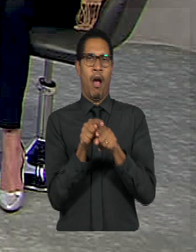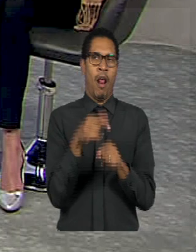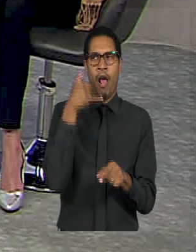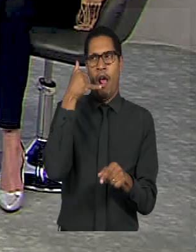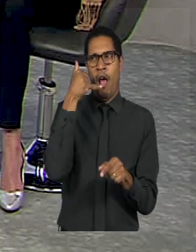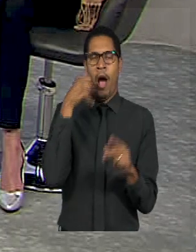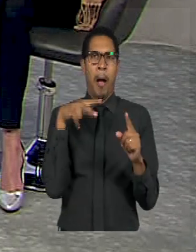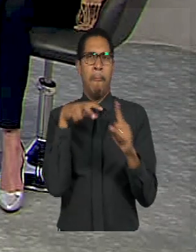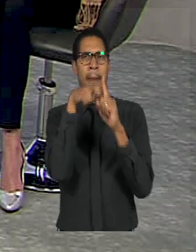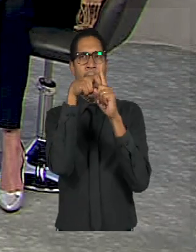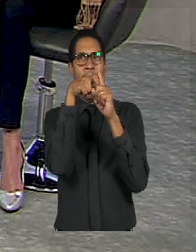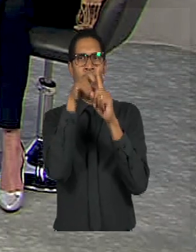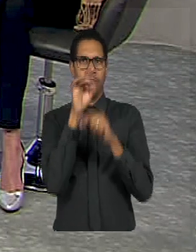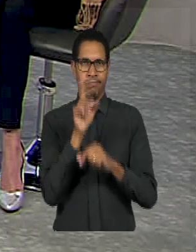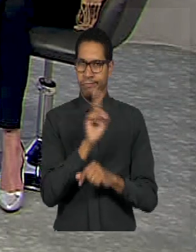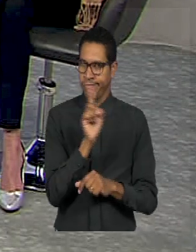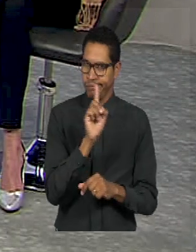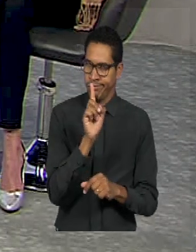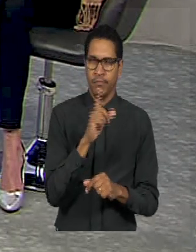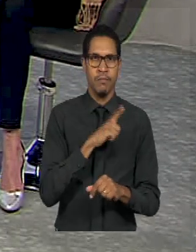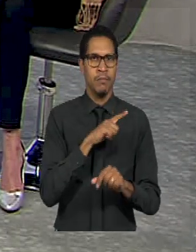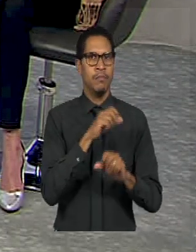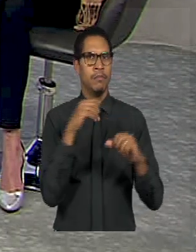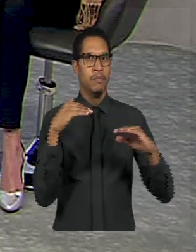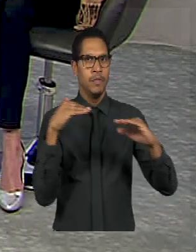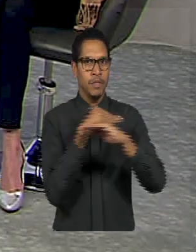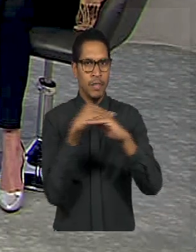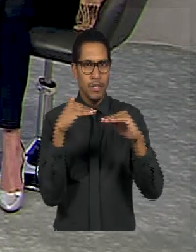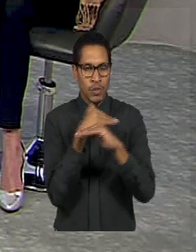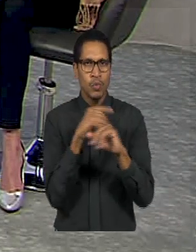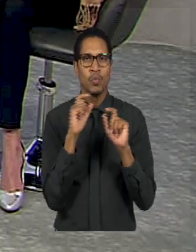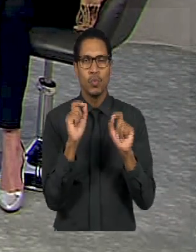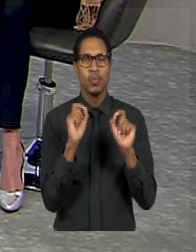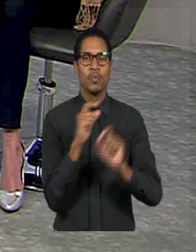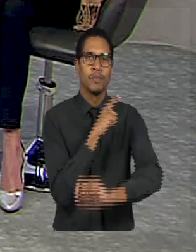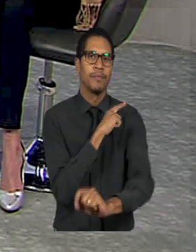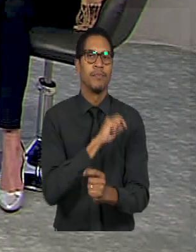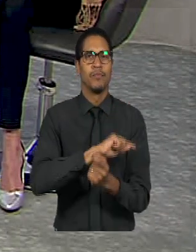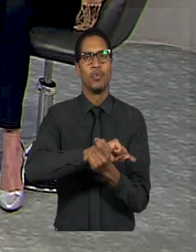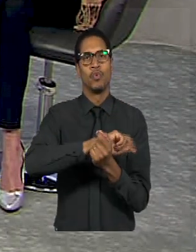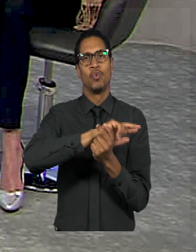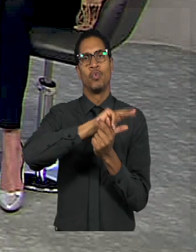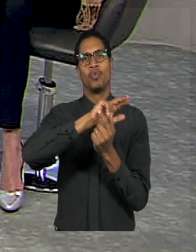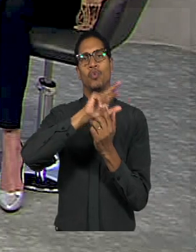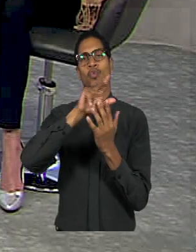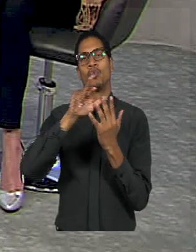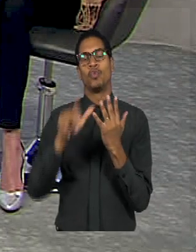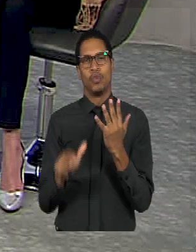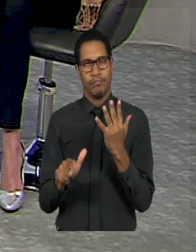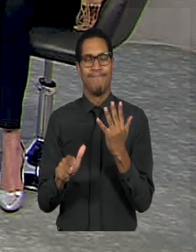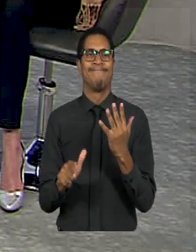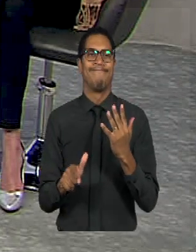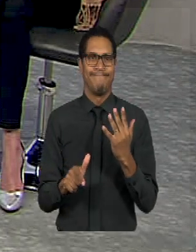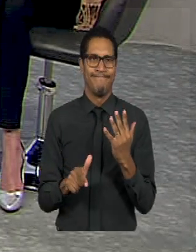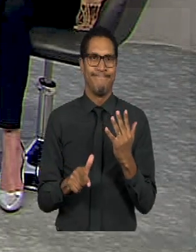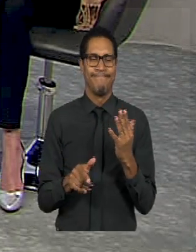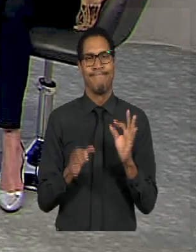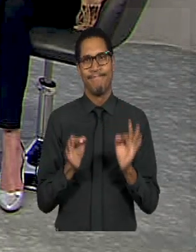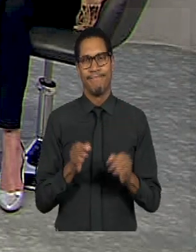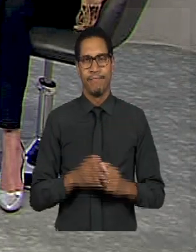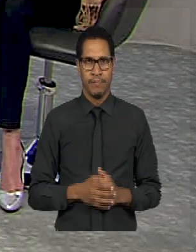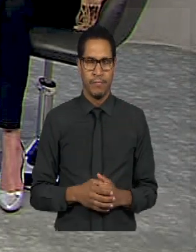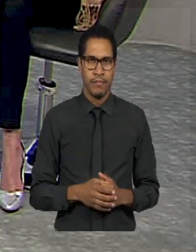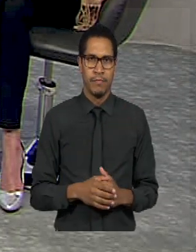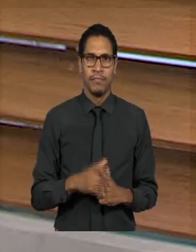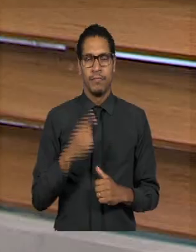e acidente. O trânsito, ele tem um leque enorme, tá? Então, assim,